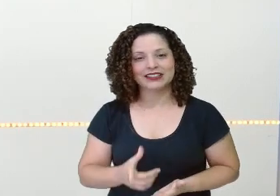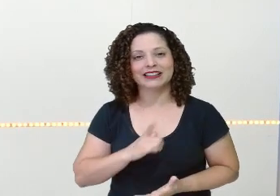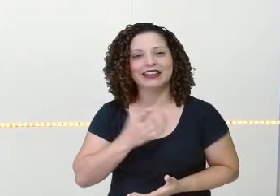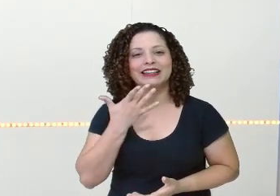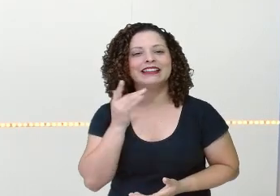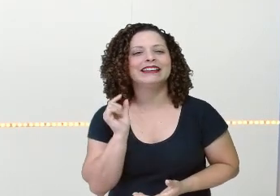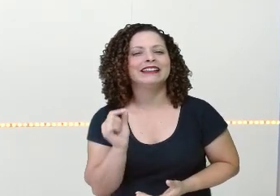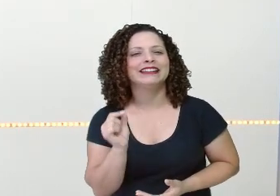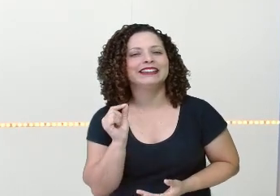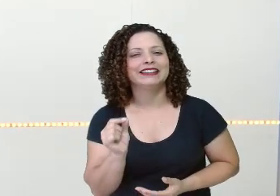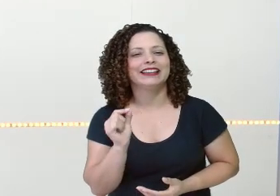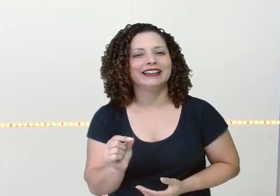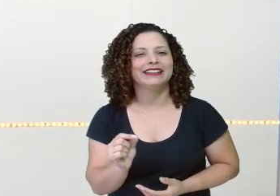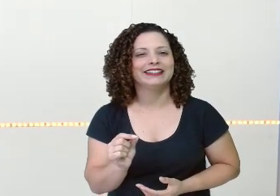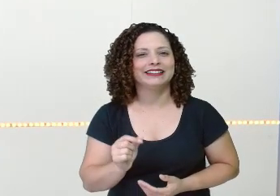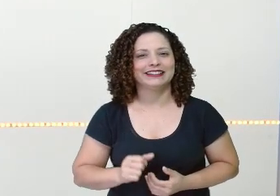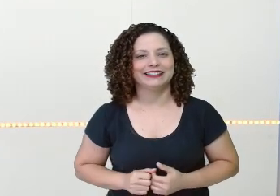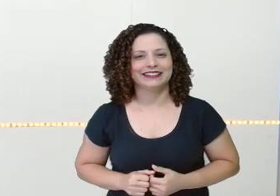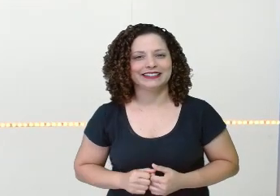a nossa amiga